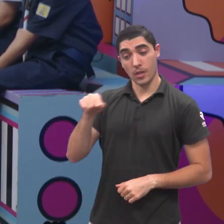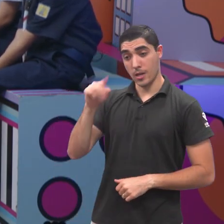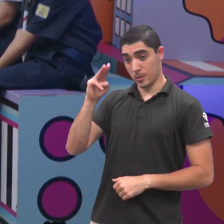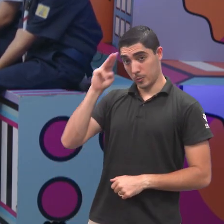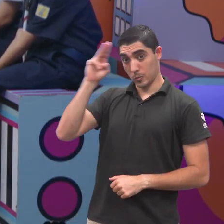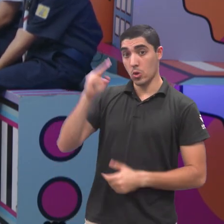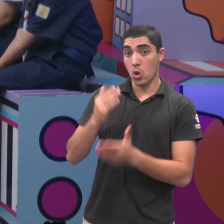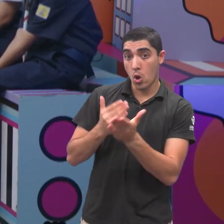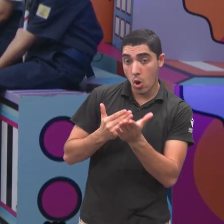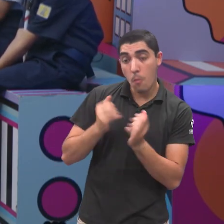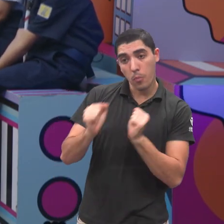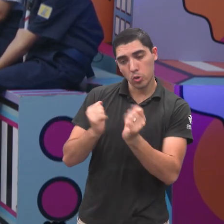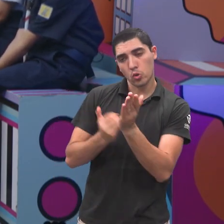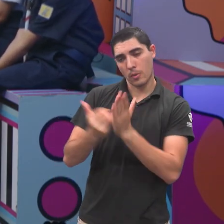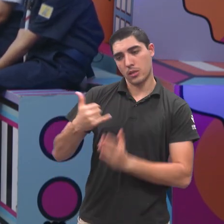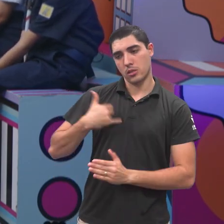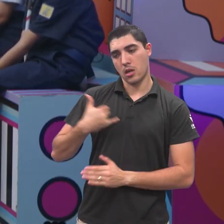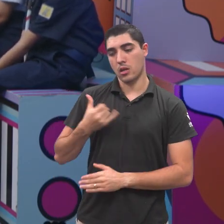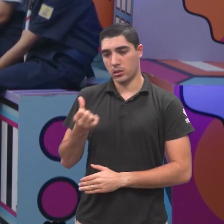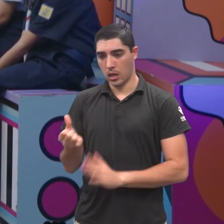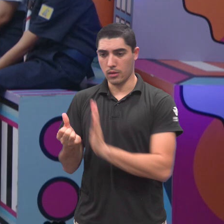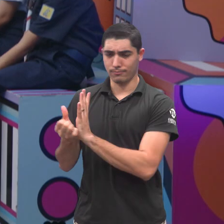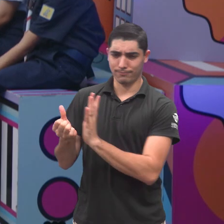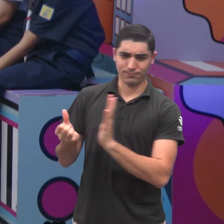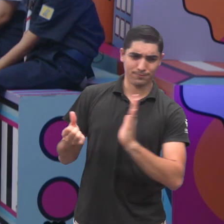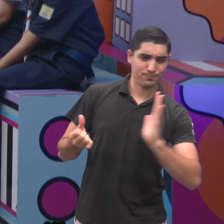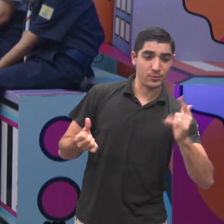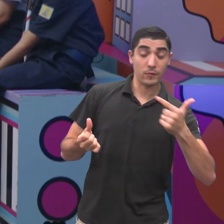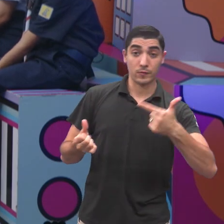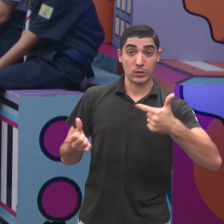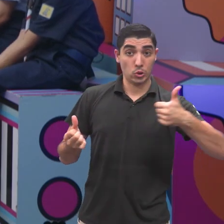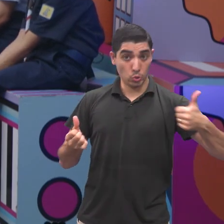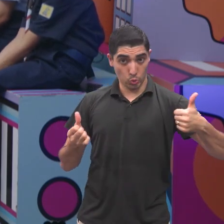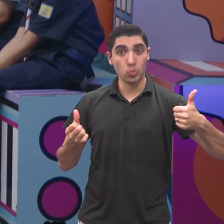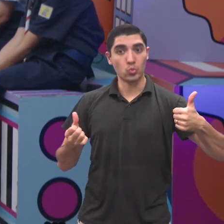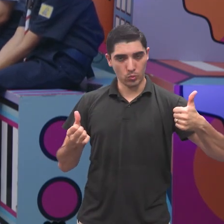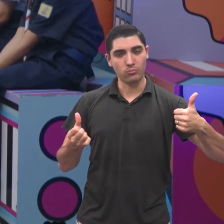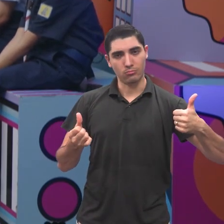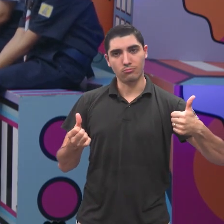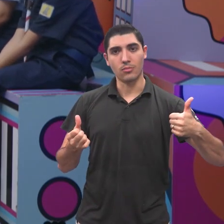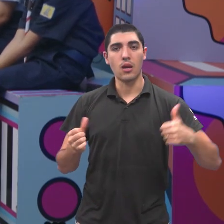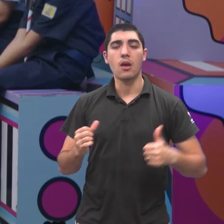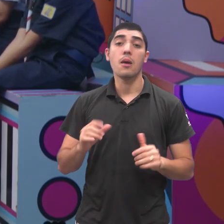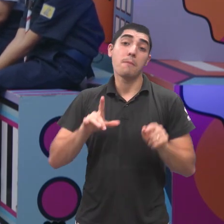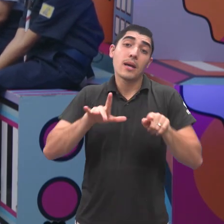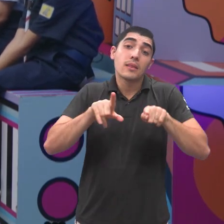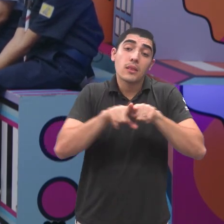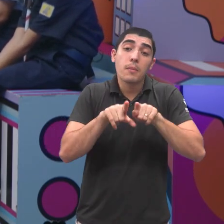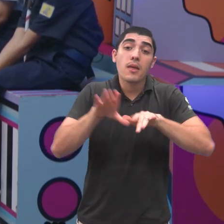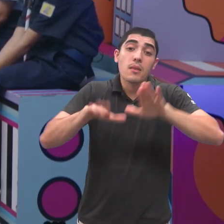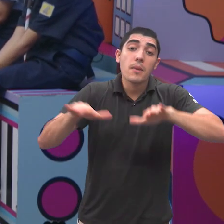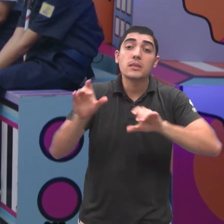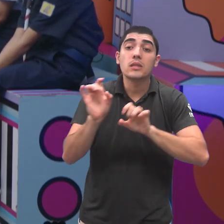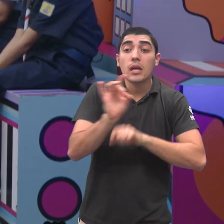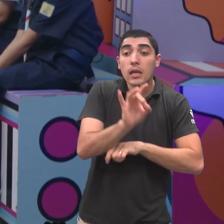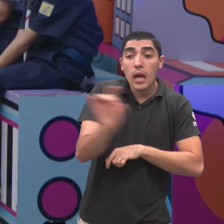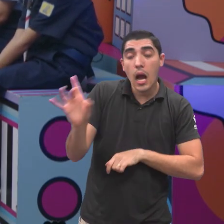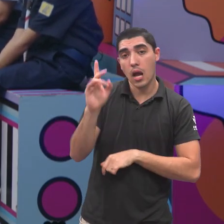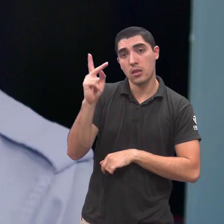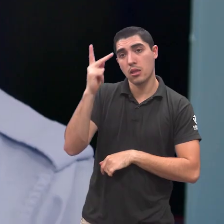ele atende a partir de 6 anos e meio até 21 anos, dividido em 4 segmentos etários, de acordo com a